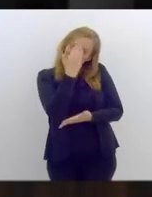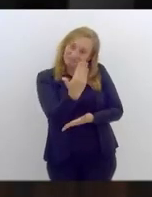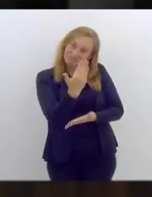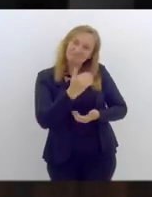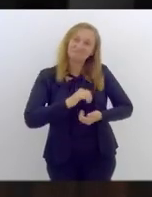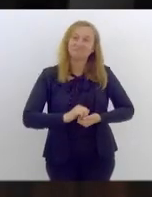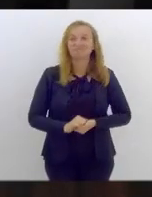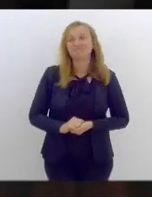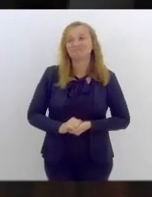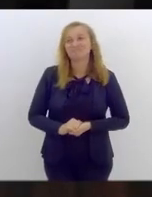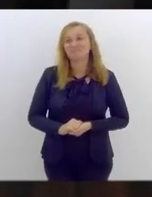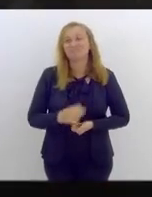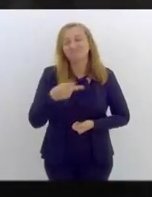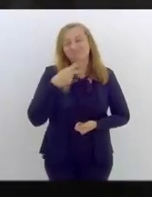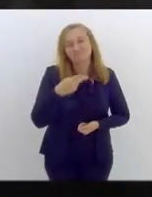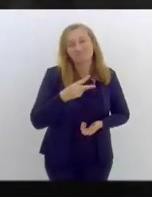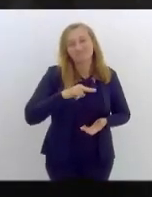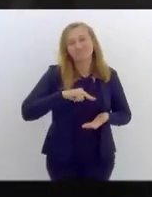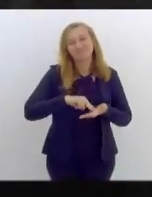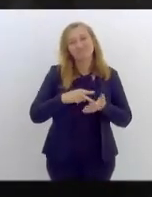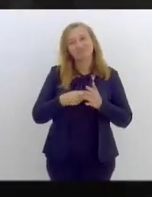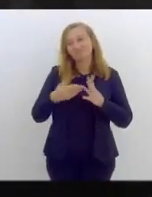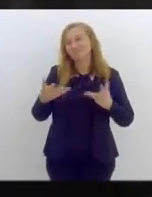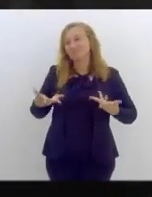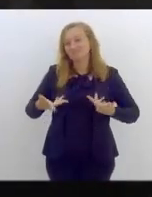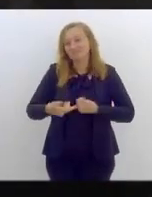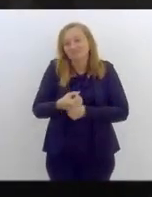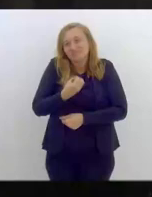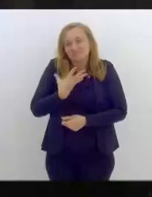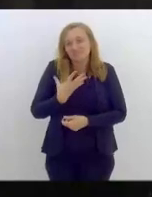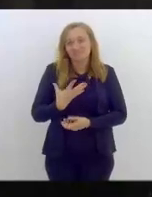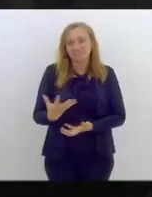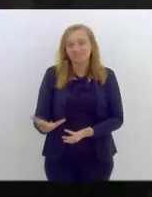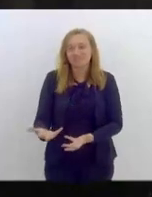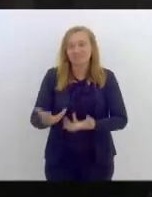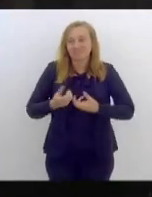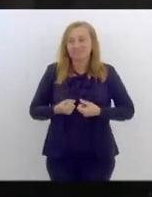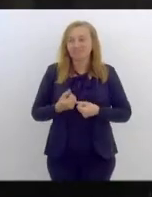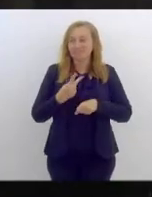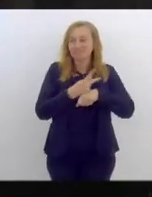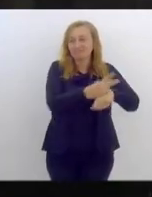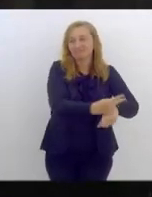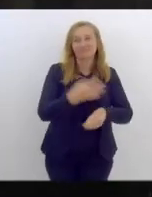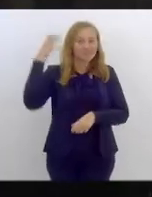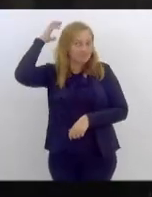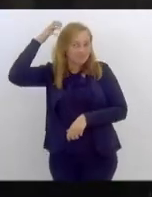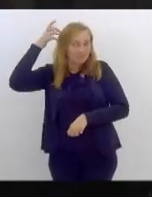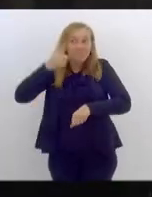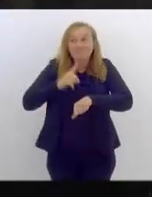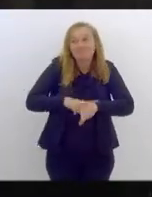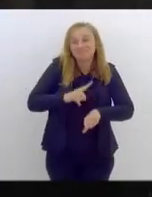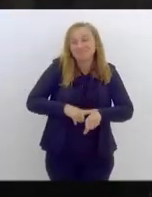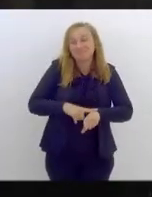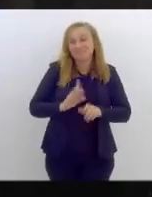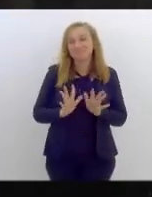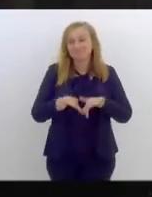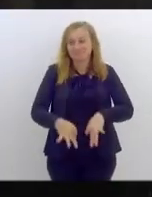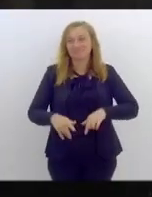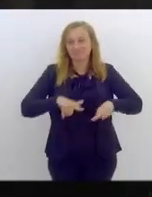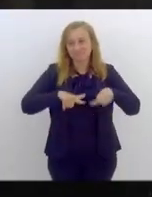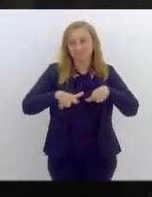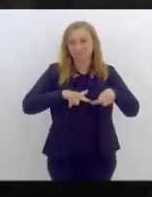agradecer e dizer que significa muito para mim receber o prêmio Marielle Franco nesse momento em que eu concluo meu